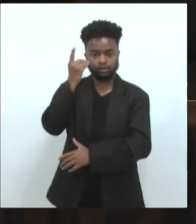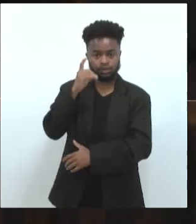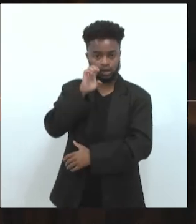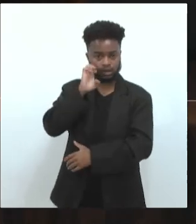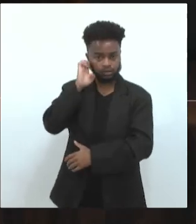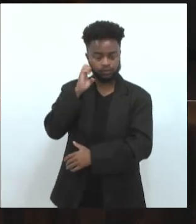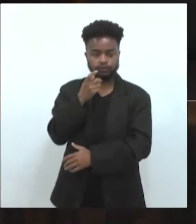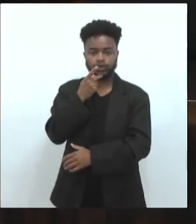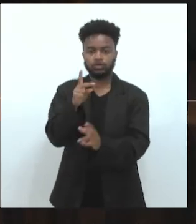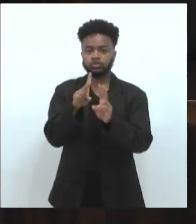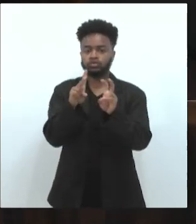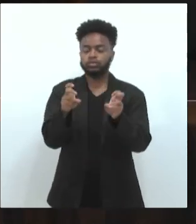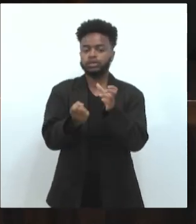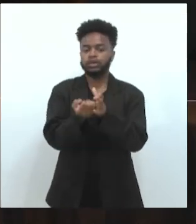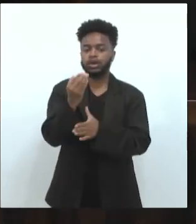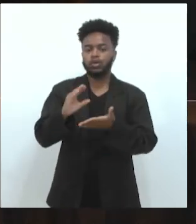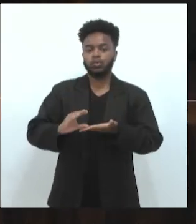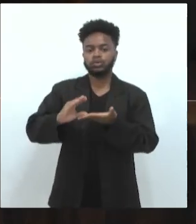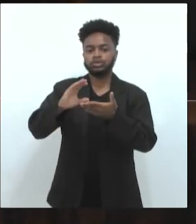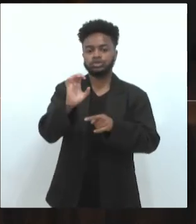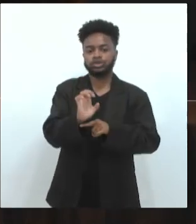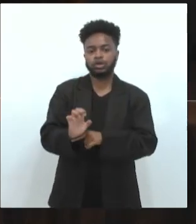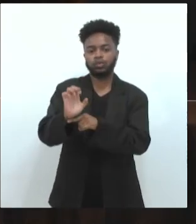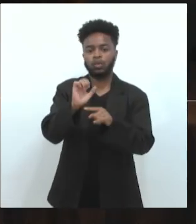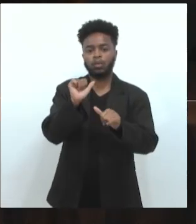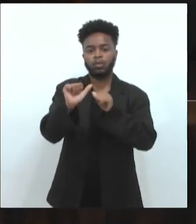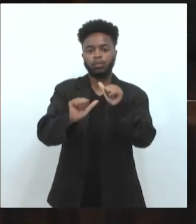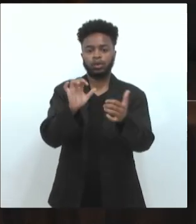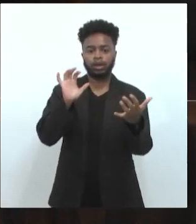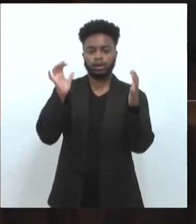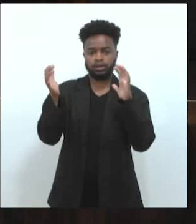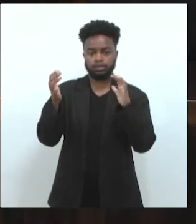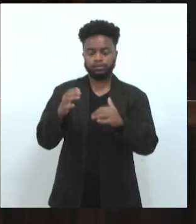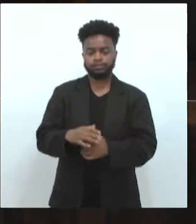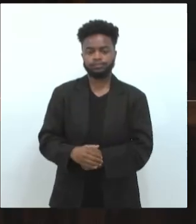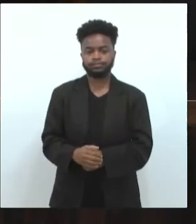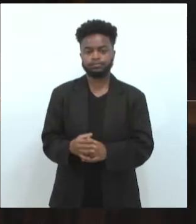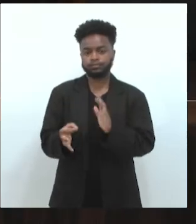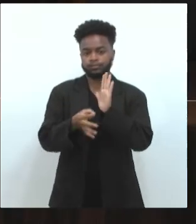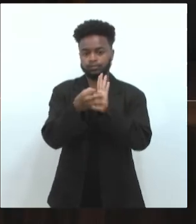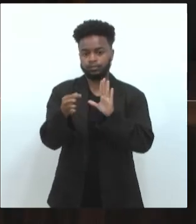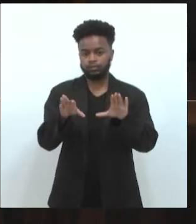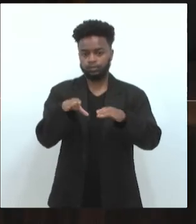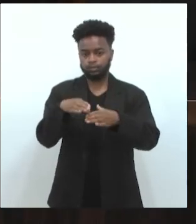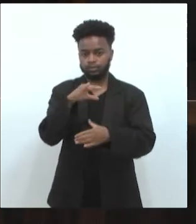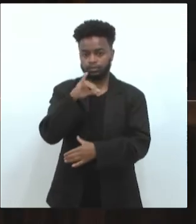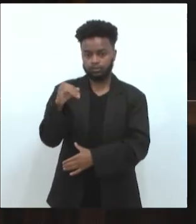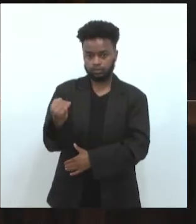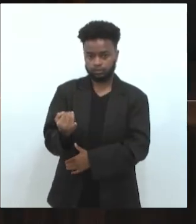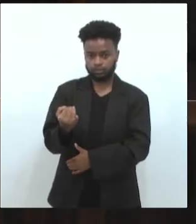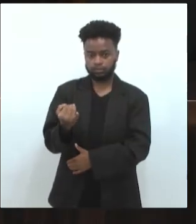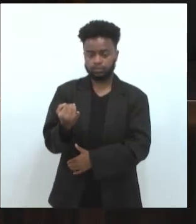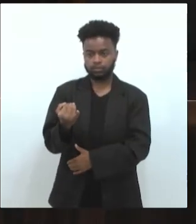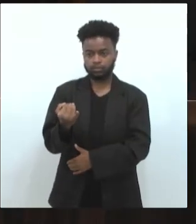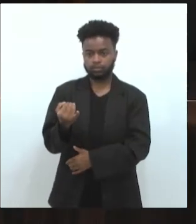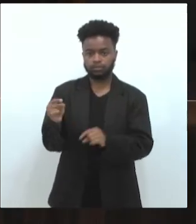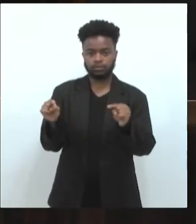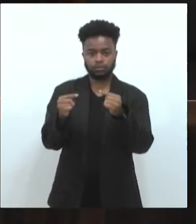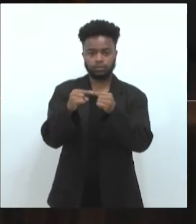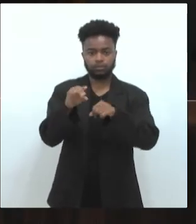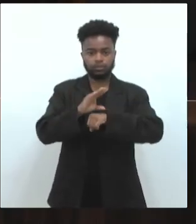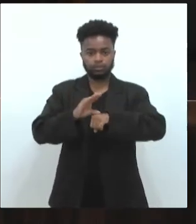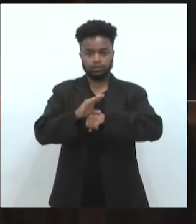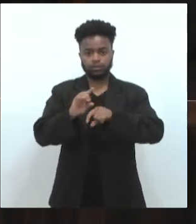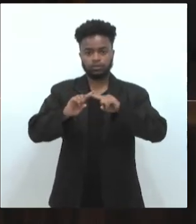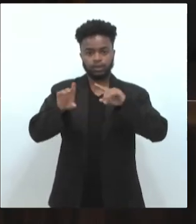que dispõe sobre a criação do Conselho Estadual de Mudanças Climáticas. Pareceres da Comissão de Constituição e Justiça pela